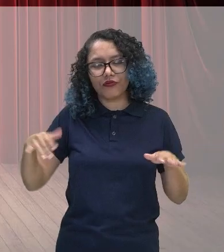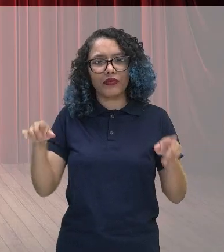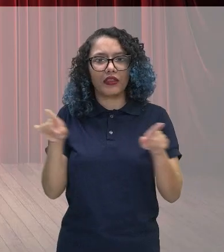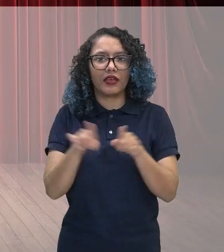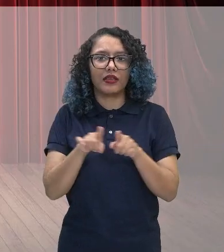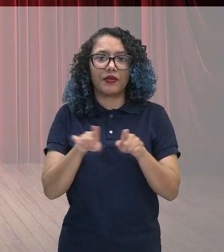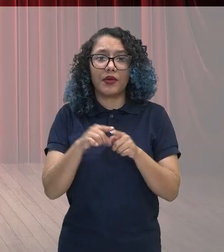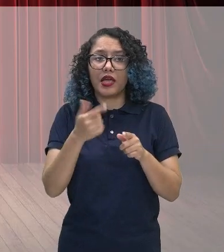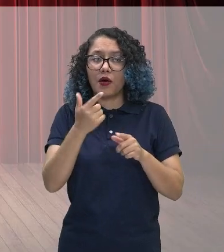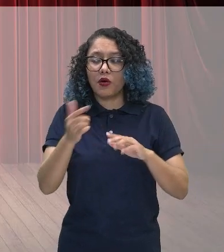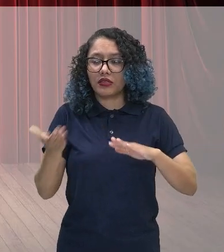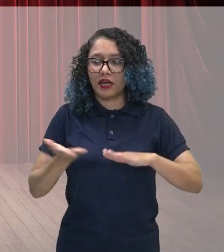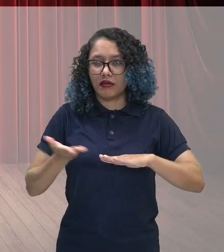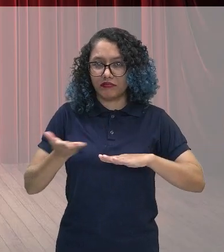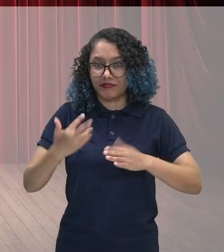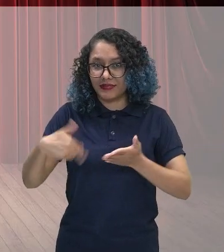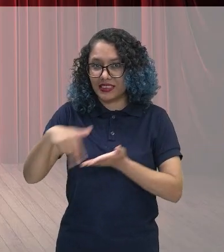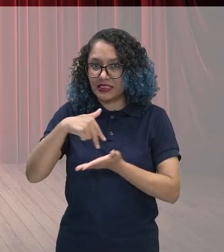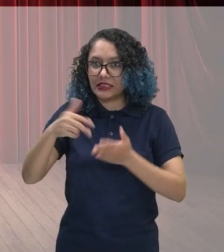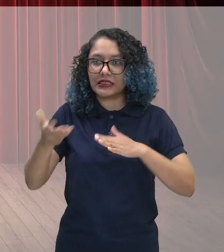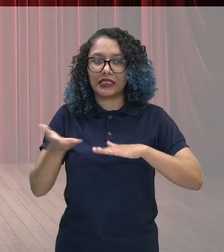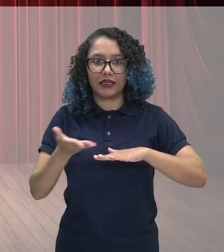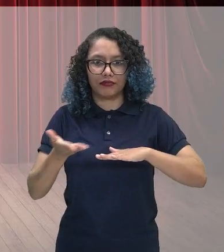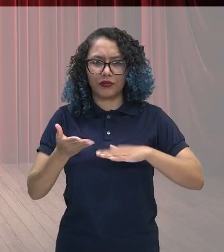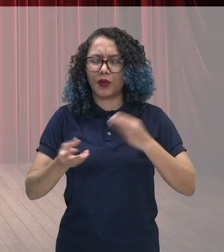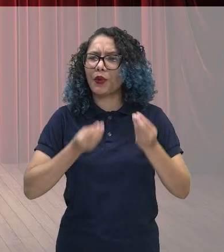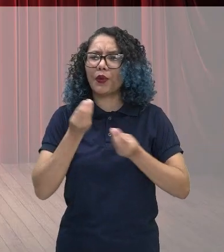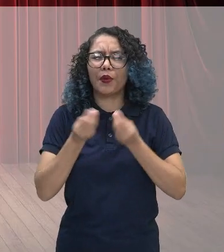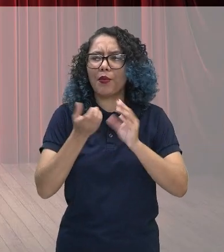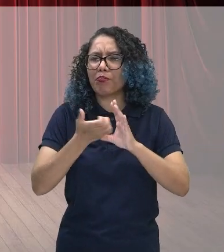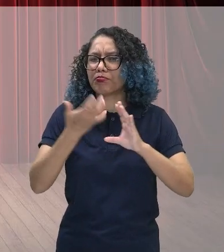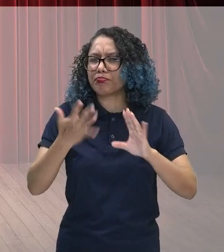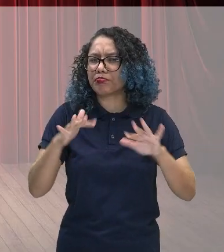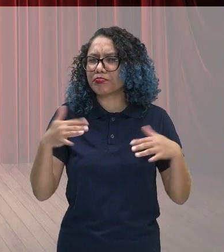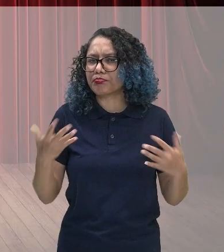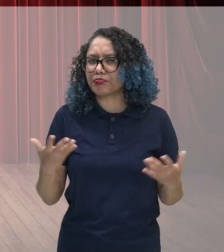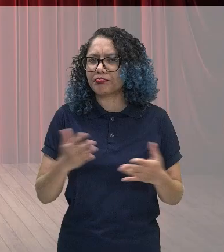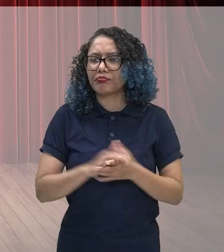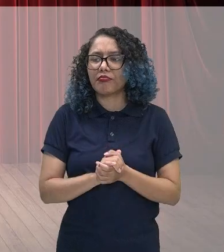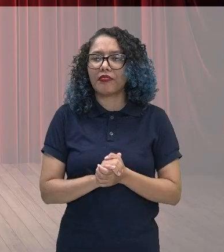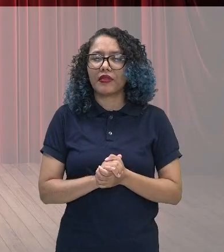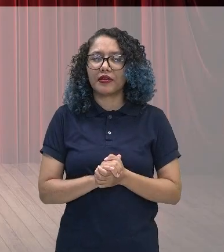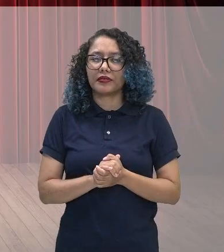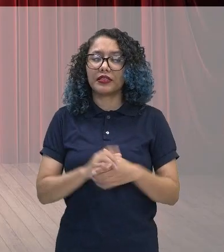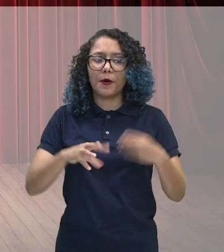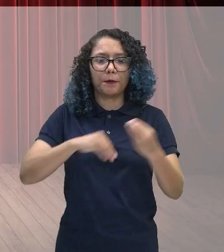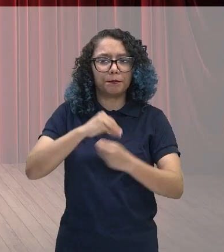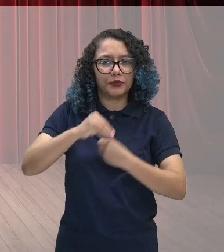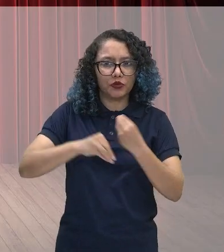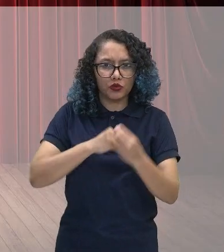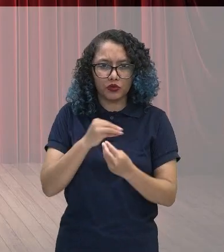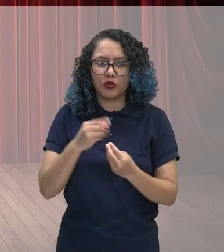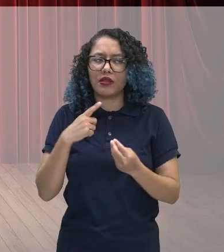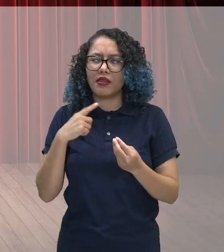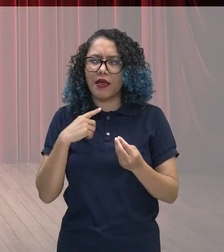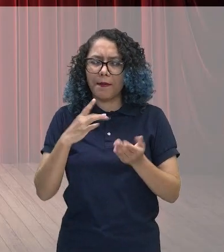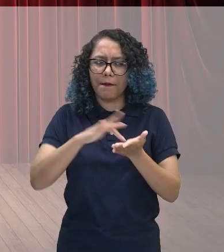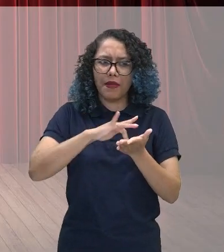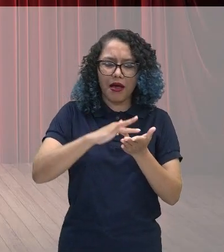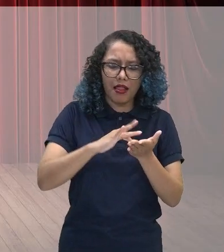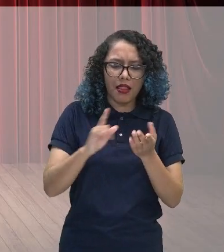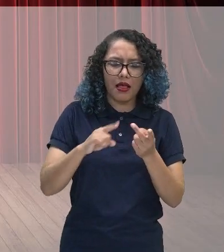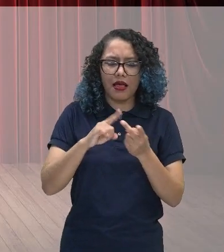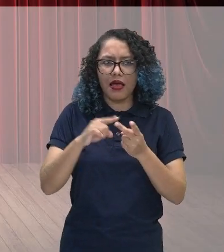dança contemporânea, certo? A dança contemporânea ela é uma mistura tanto do balé clássico, da